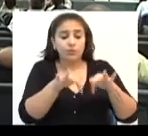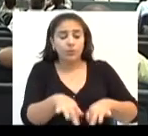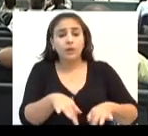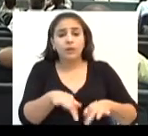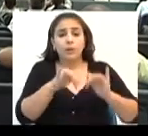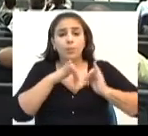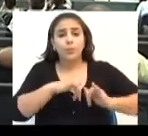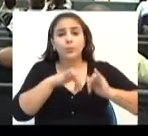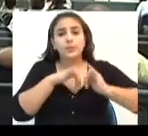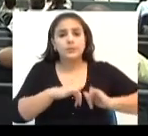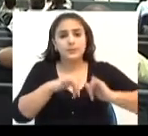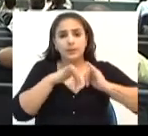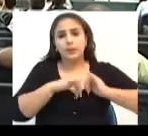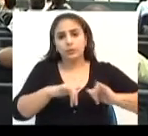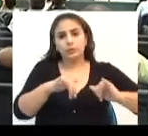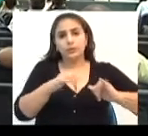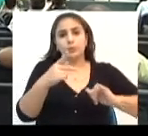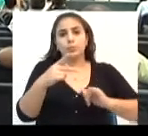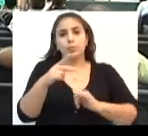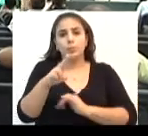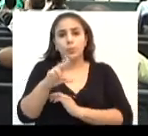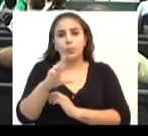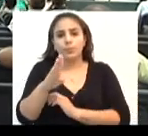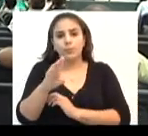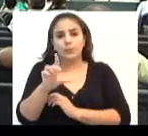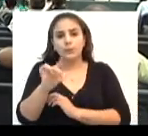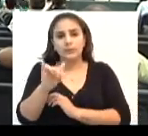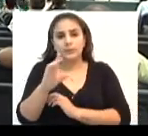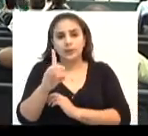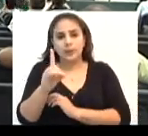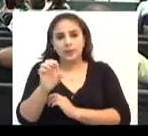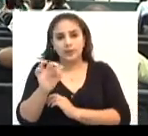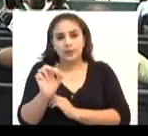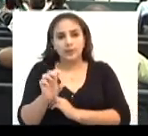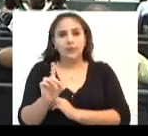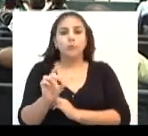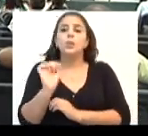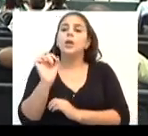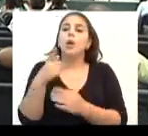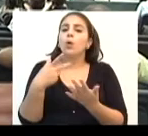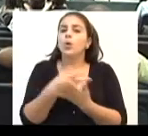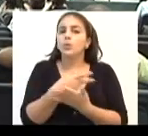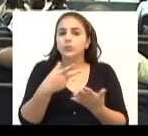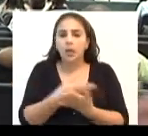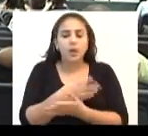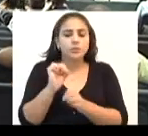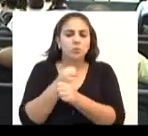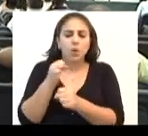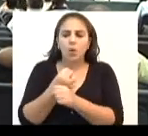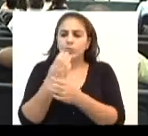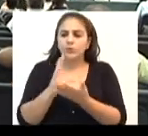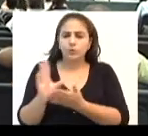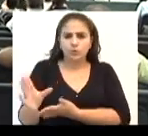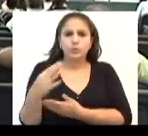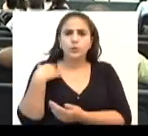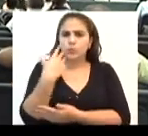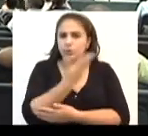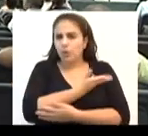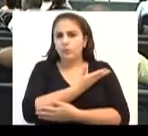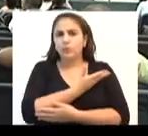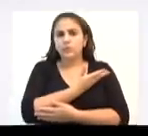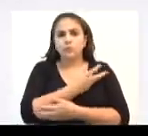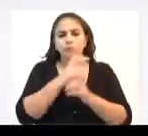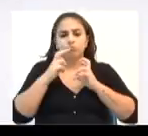que eu comento bastante, é muito gasto em publicidade, mas só publicidade. E realmente o que tem que acontecer, obras de investimento no nosso trânsito,